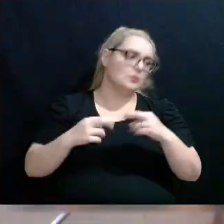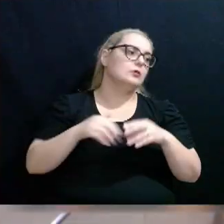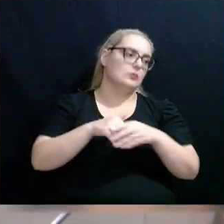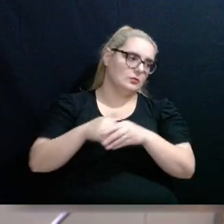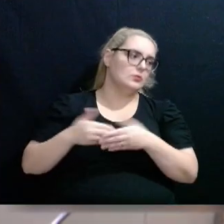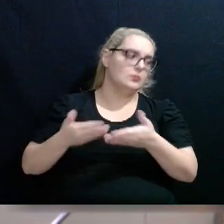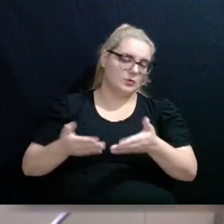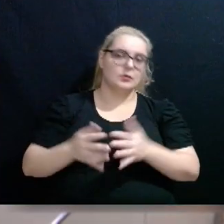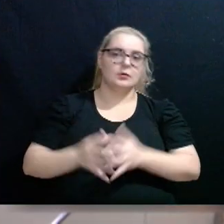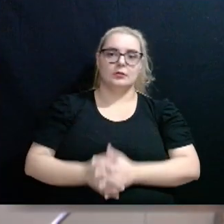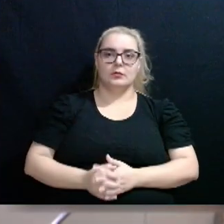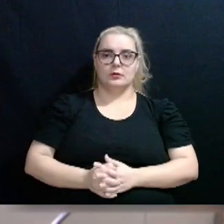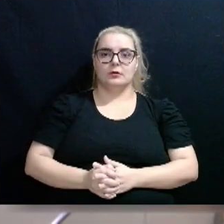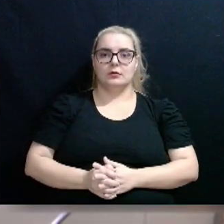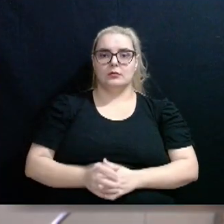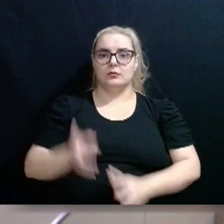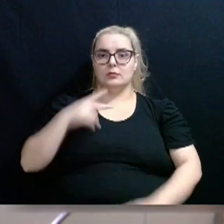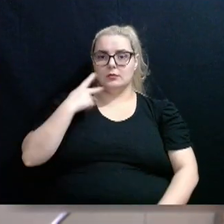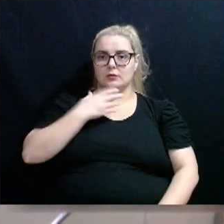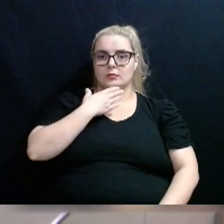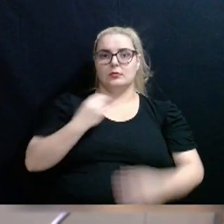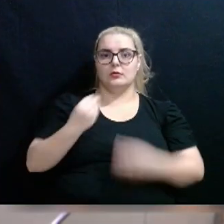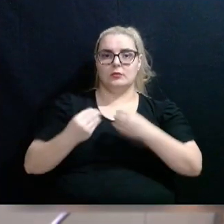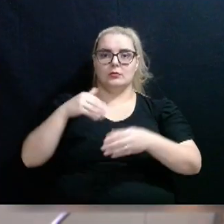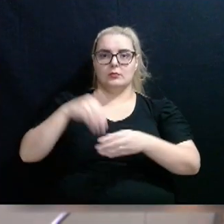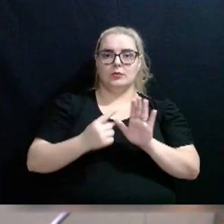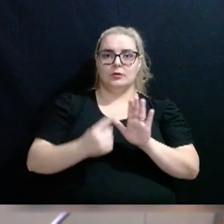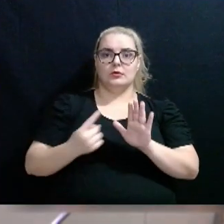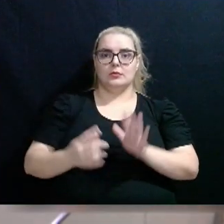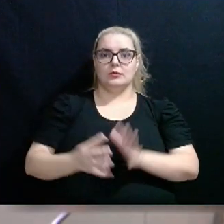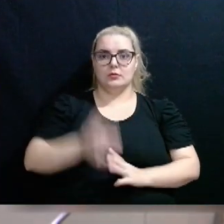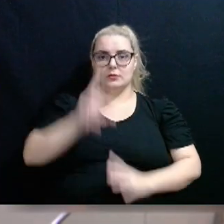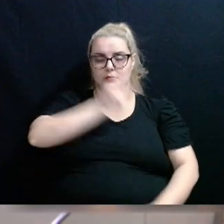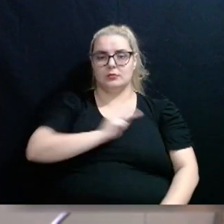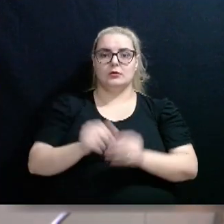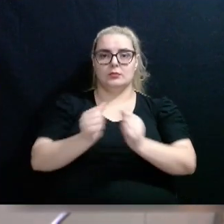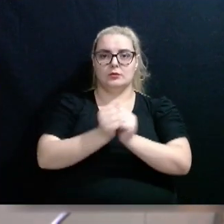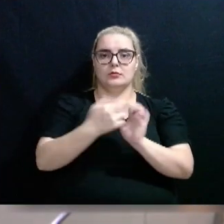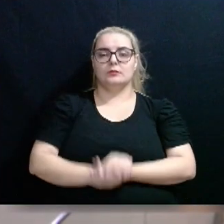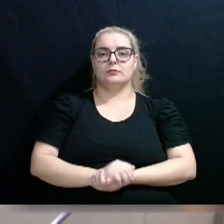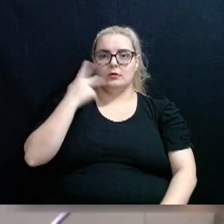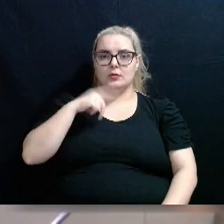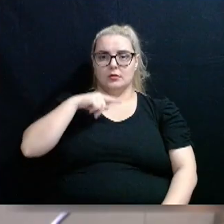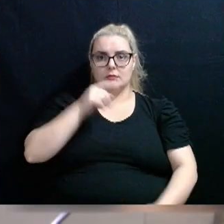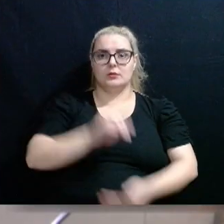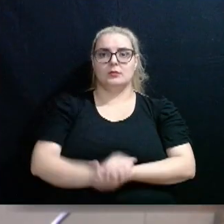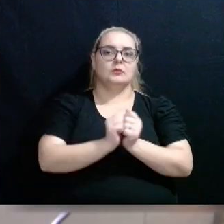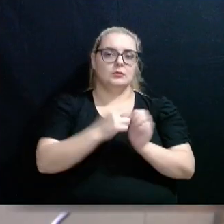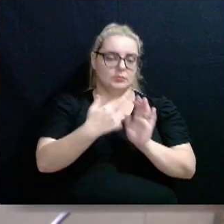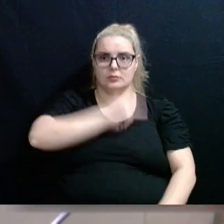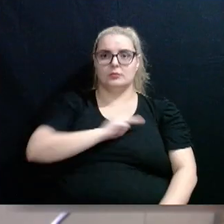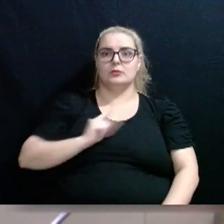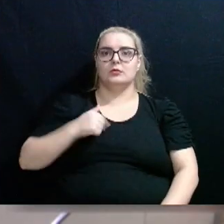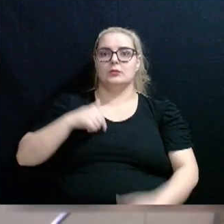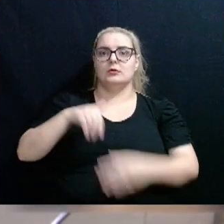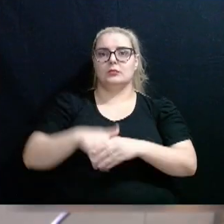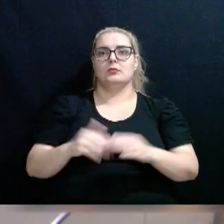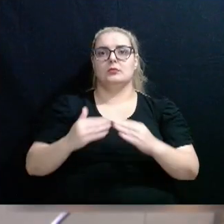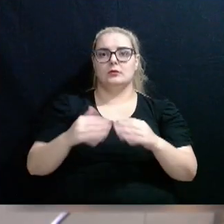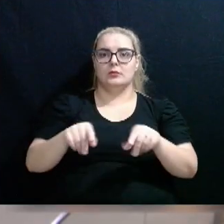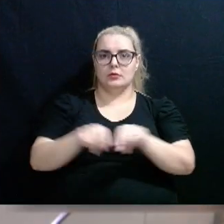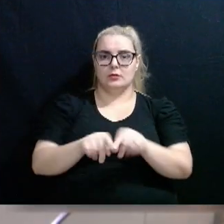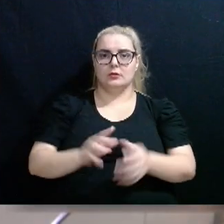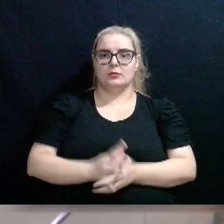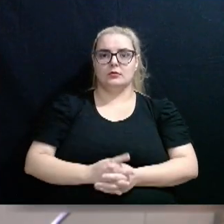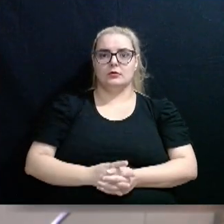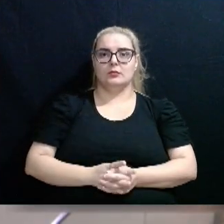relator, senhor presidente. Vereador Eduardo Magoga? Junto com o relator, presidente. Eu voto favorável também. Vereadora